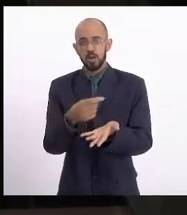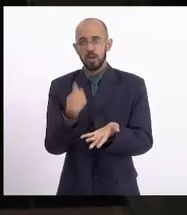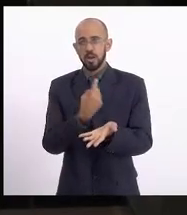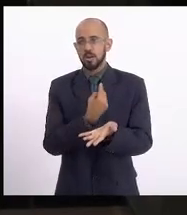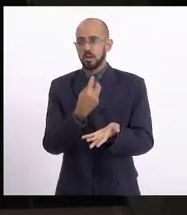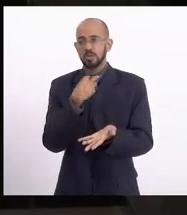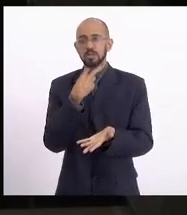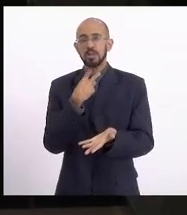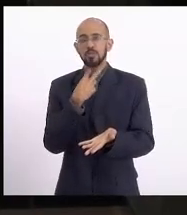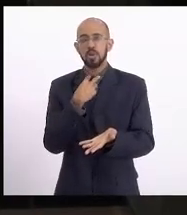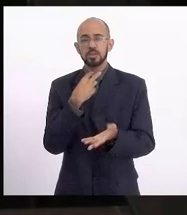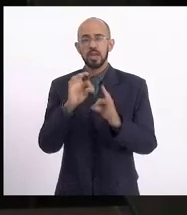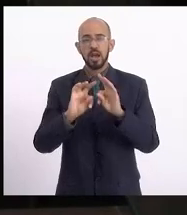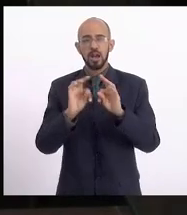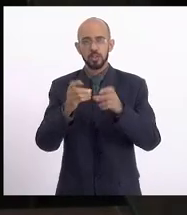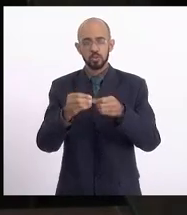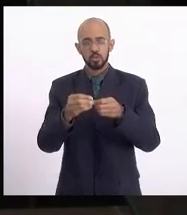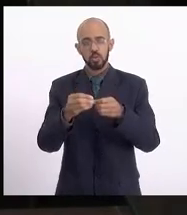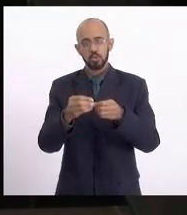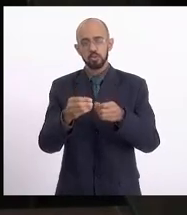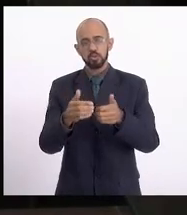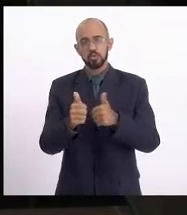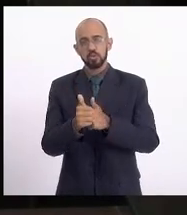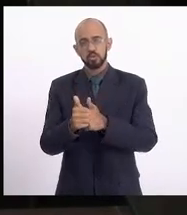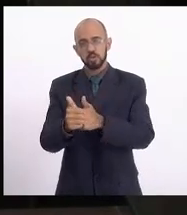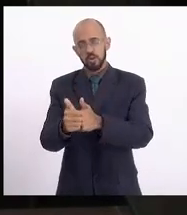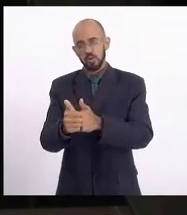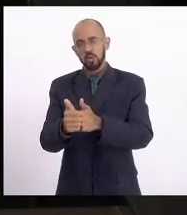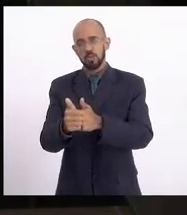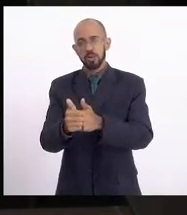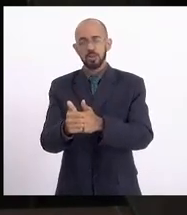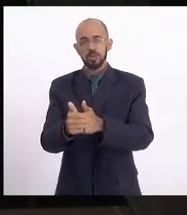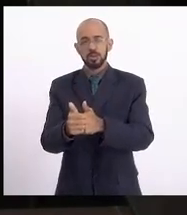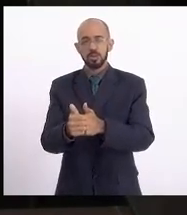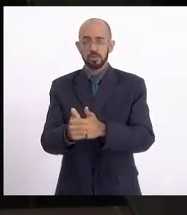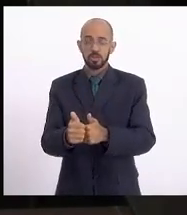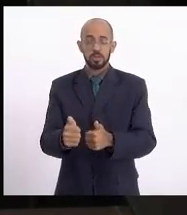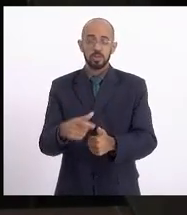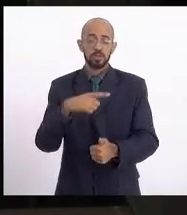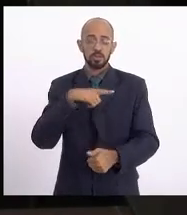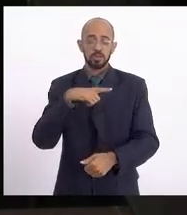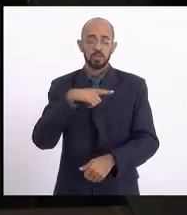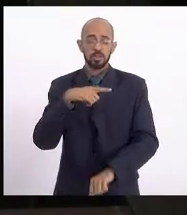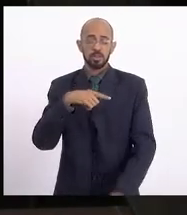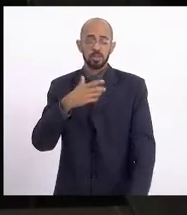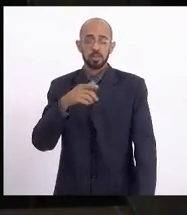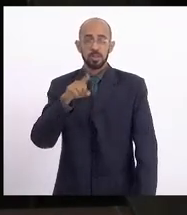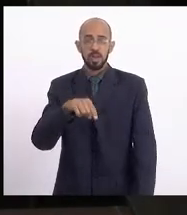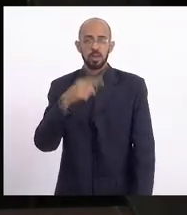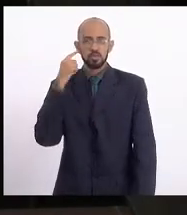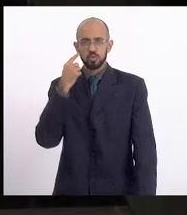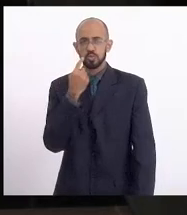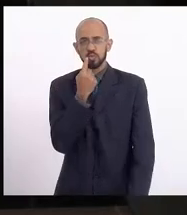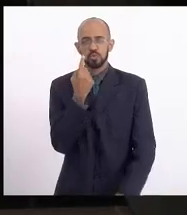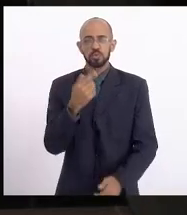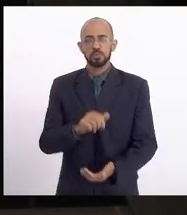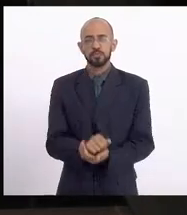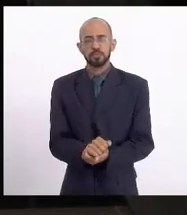todos aqueles que nos acompanham e têm deficiência auditiva,